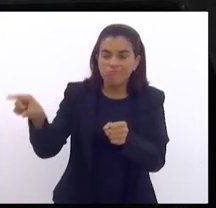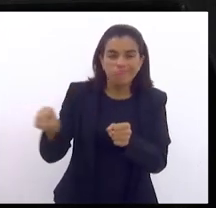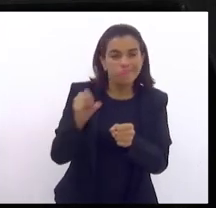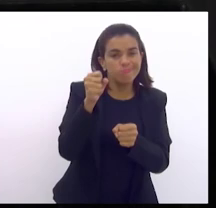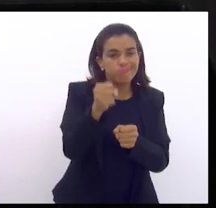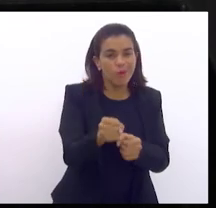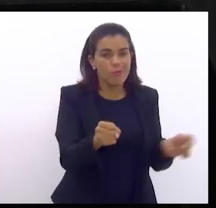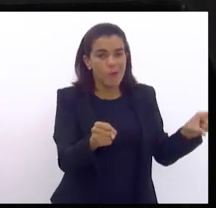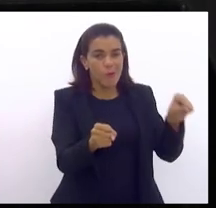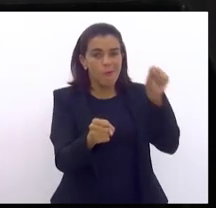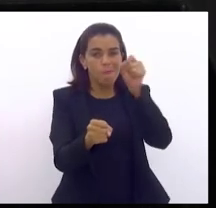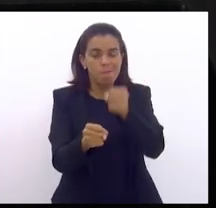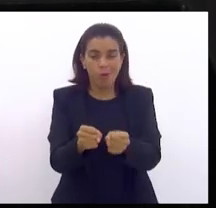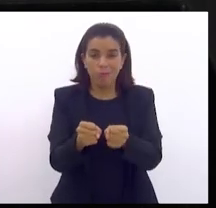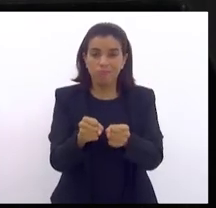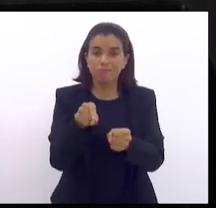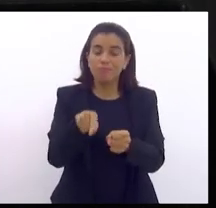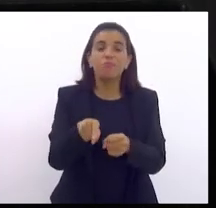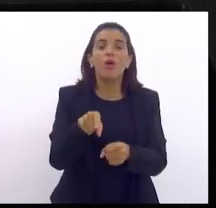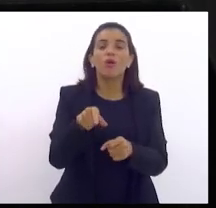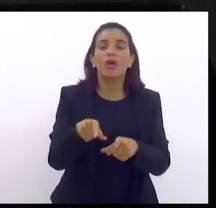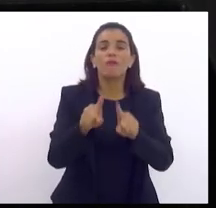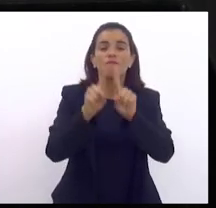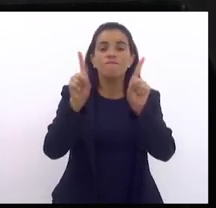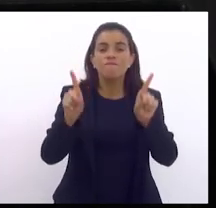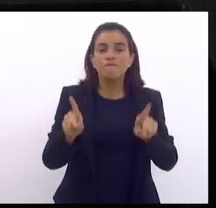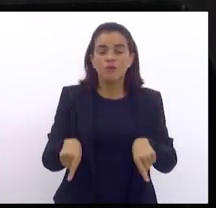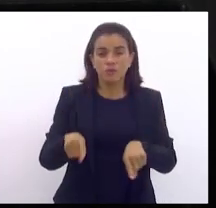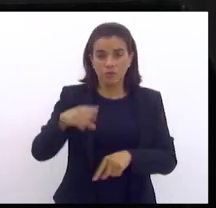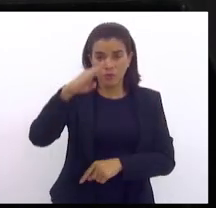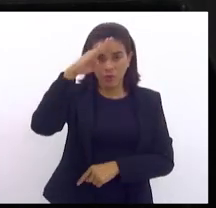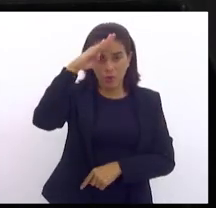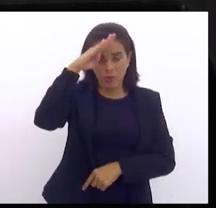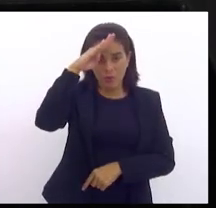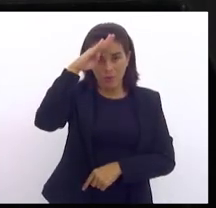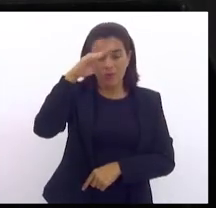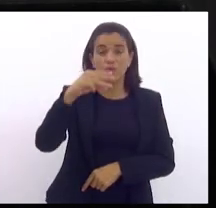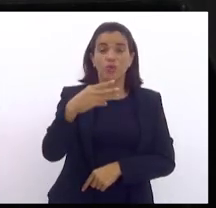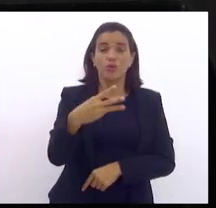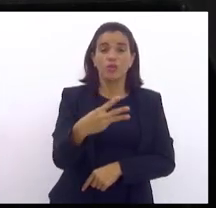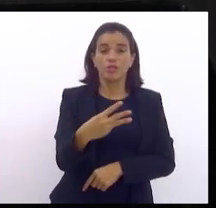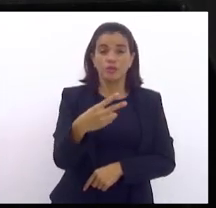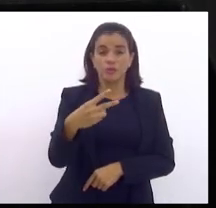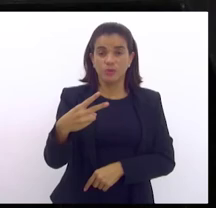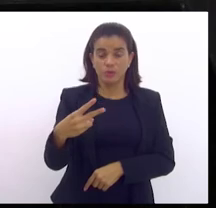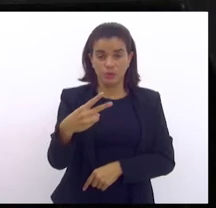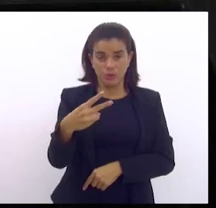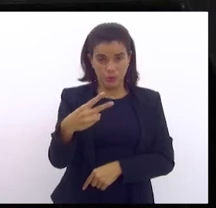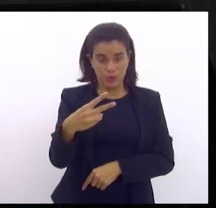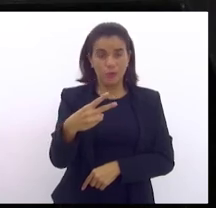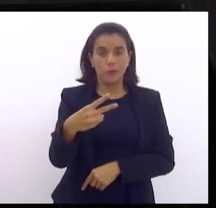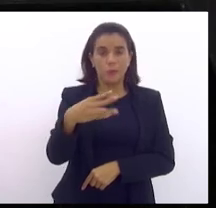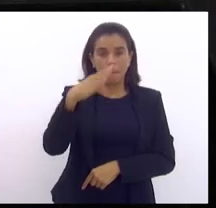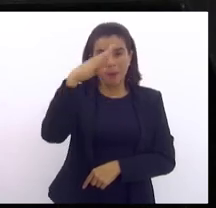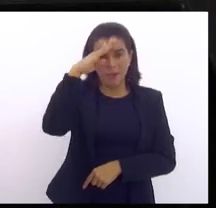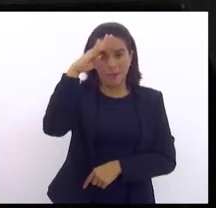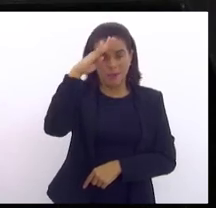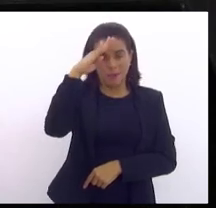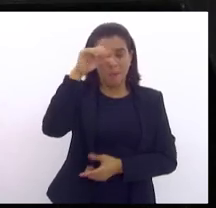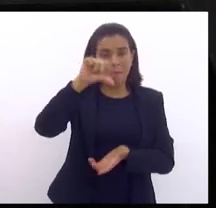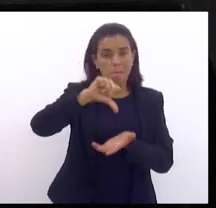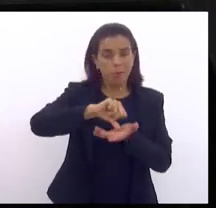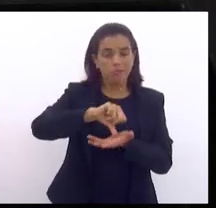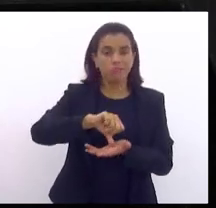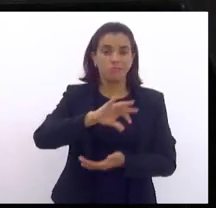ocupar o cargo de comandante do batalhão, do 32º Batalhão de Polícia Militar,